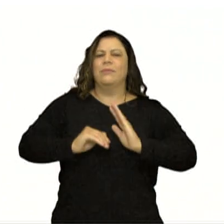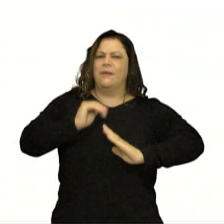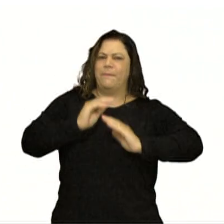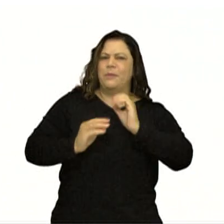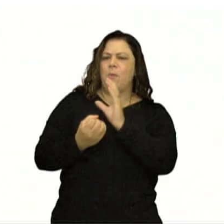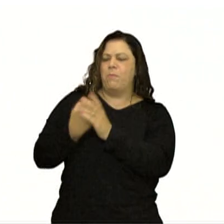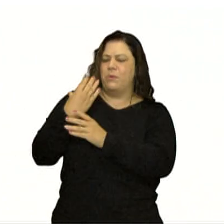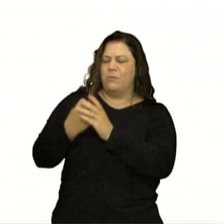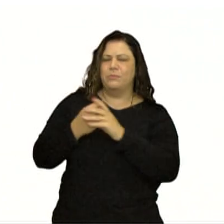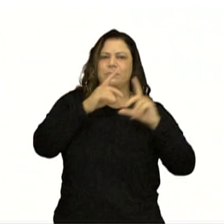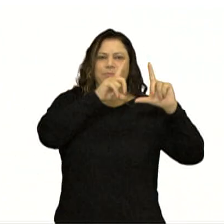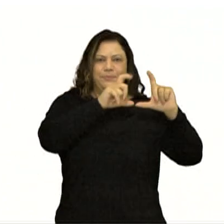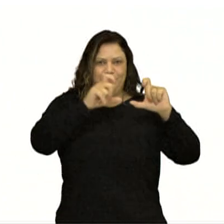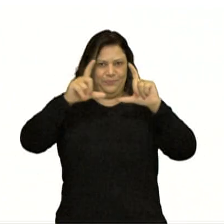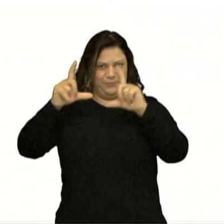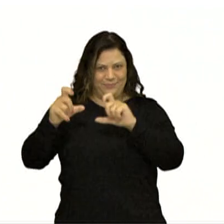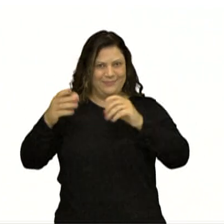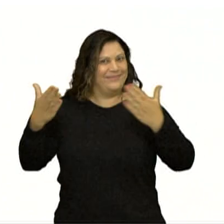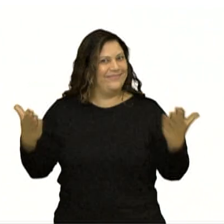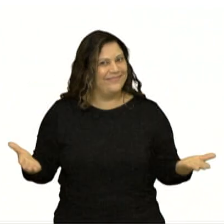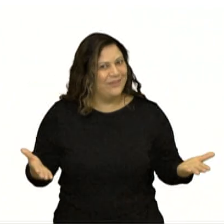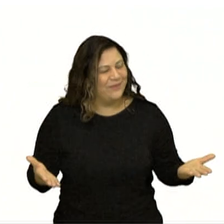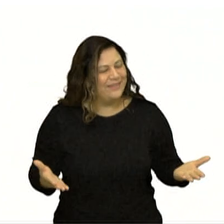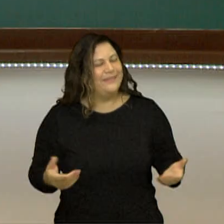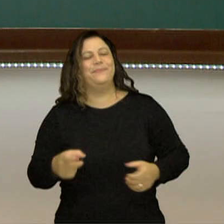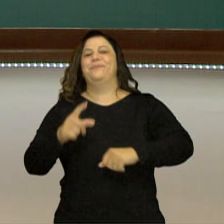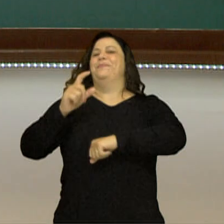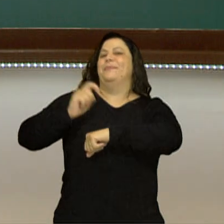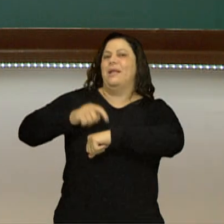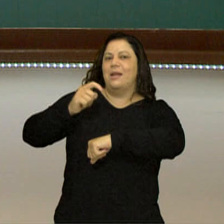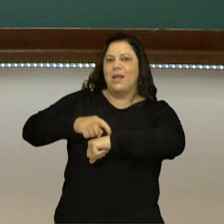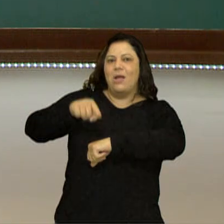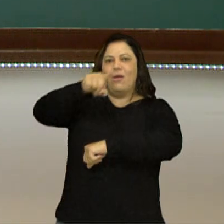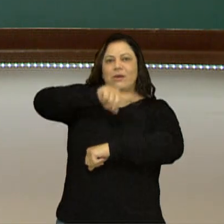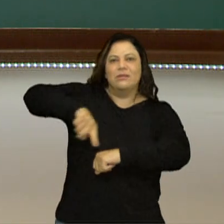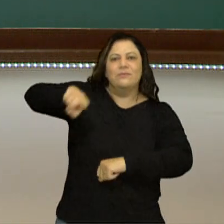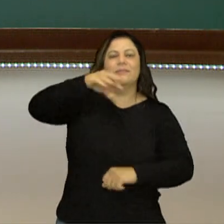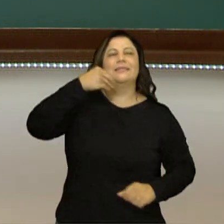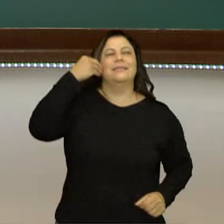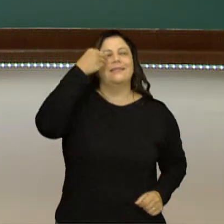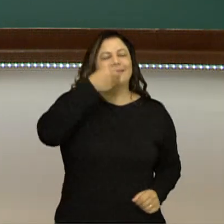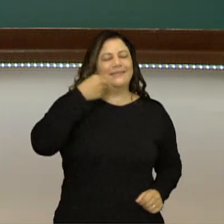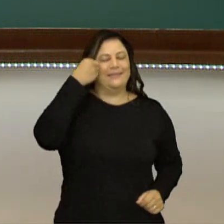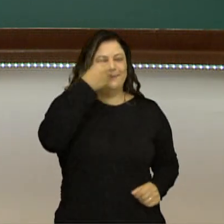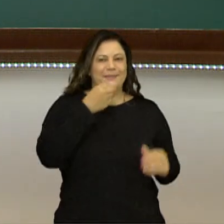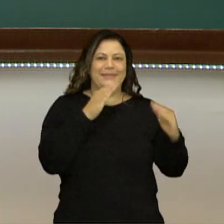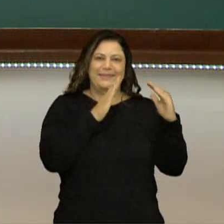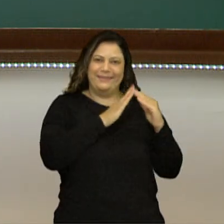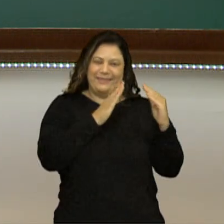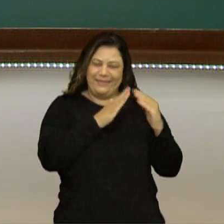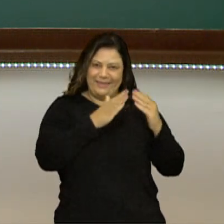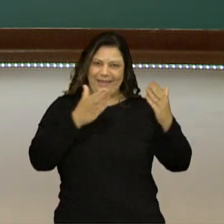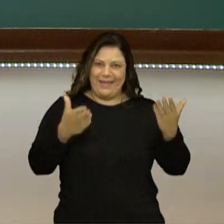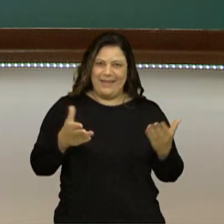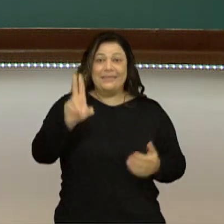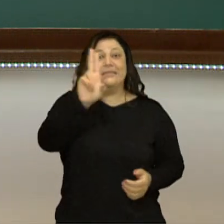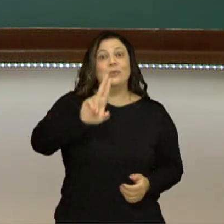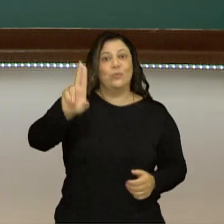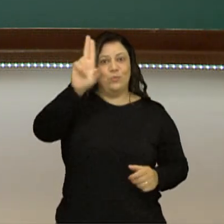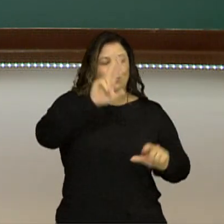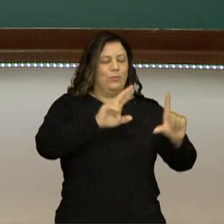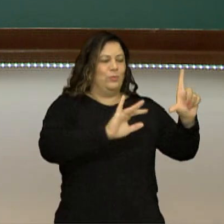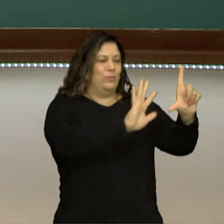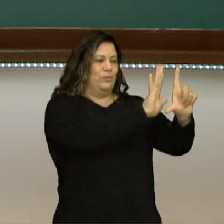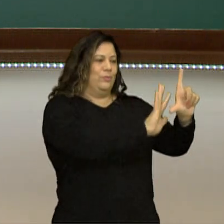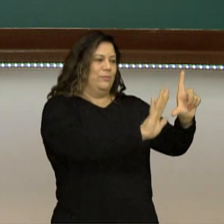uma fotografia. Olha, está na hora de você fazer essa experiência aí na sua casa. Use o QR Code